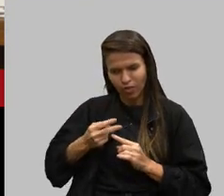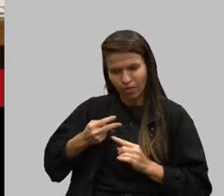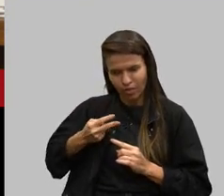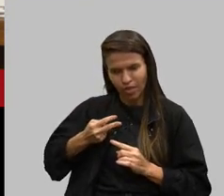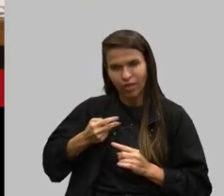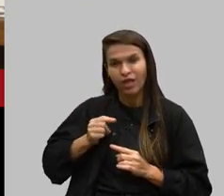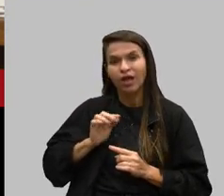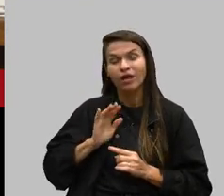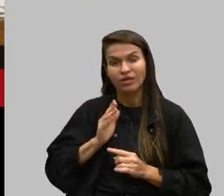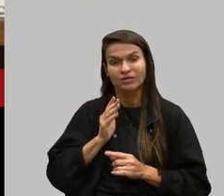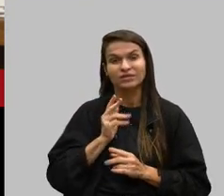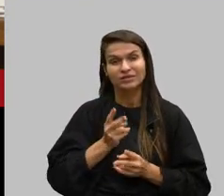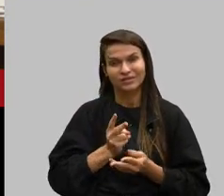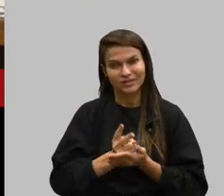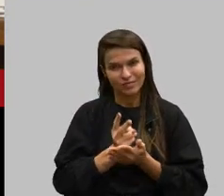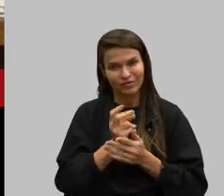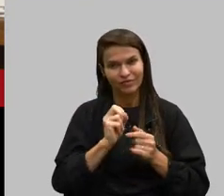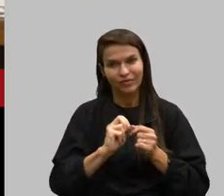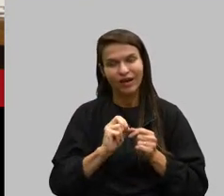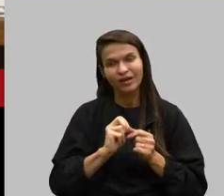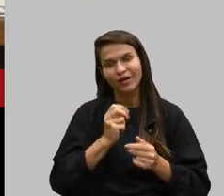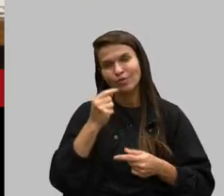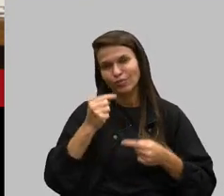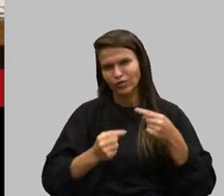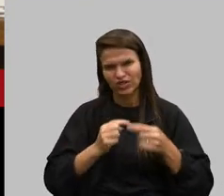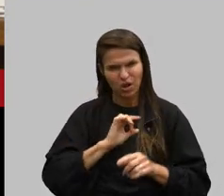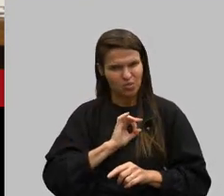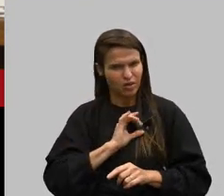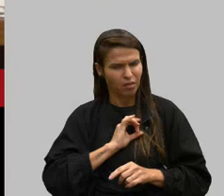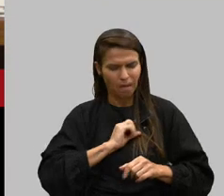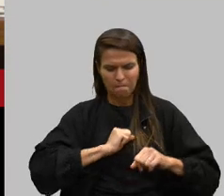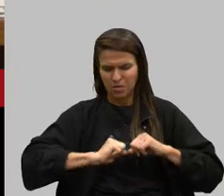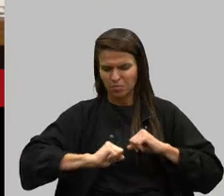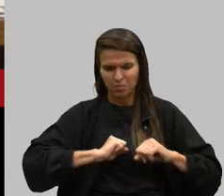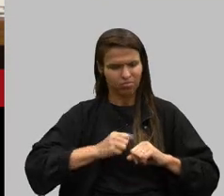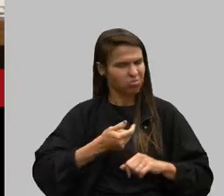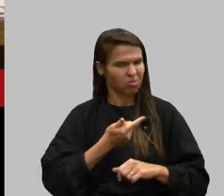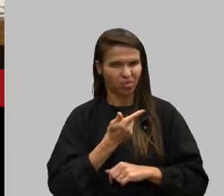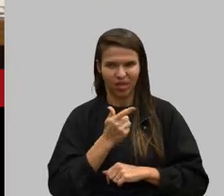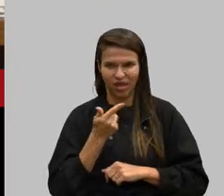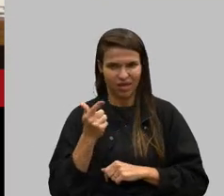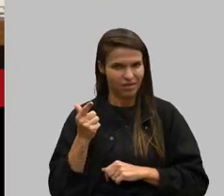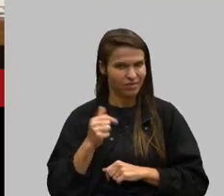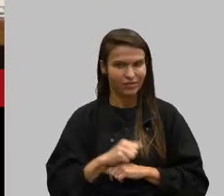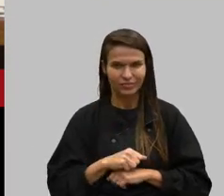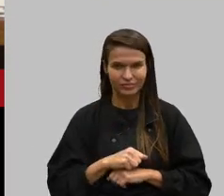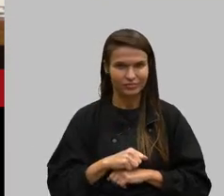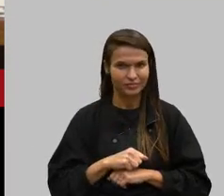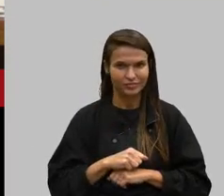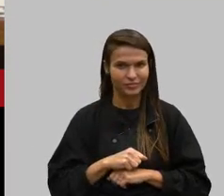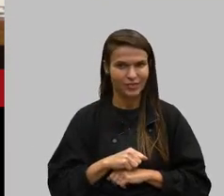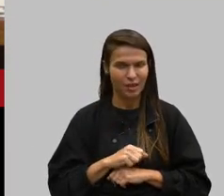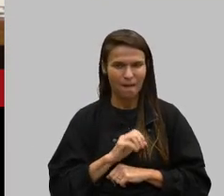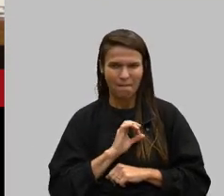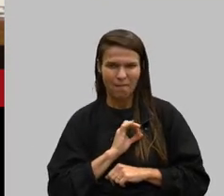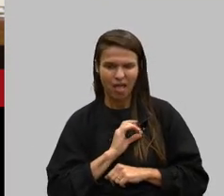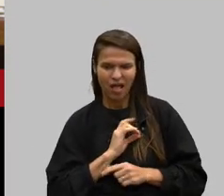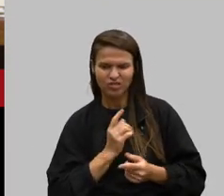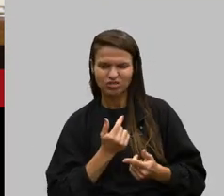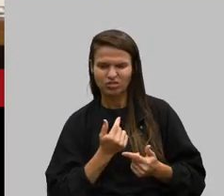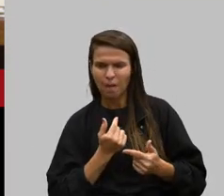e sempre farei política e não tenho medo do debate não tenho medo de questionamentos